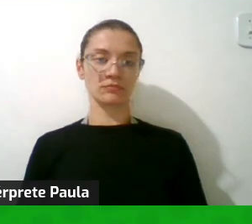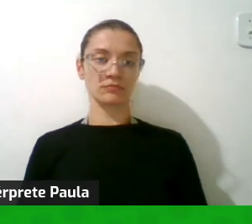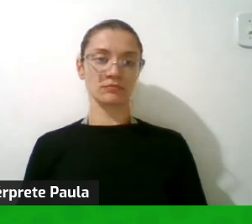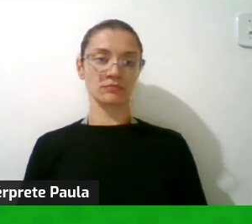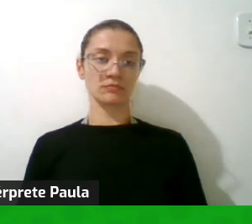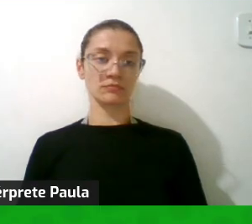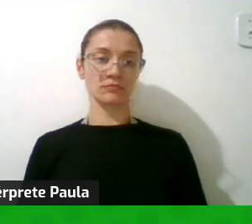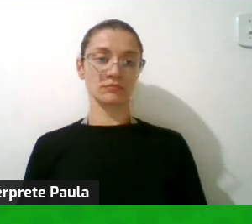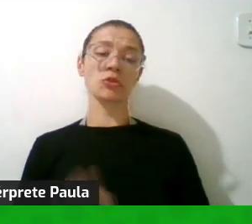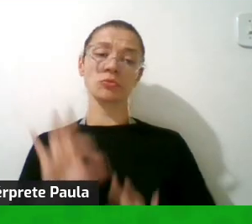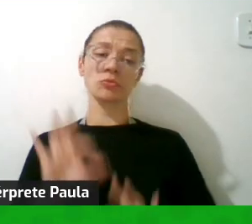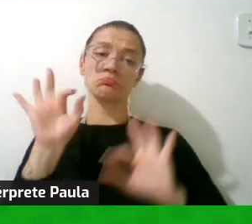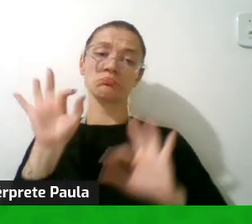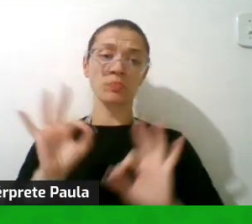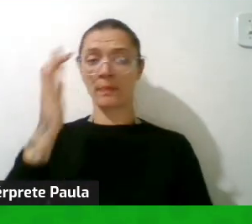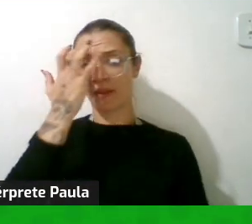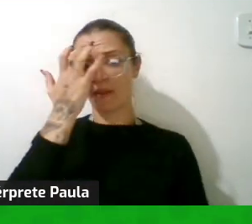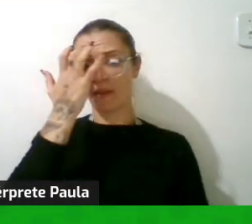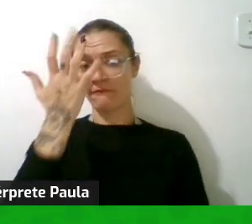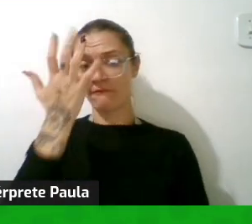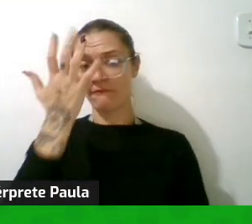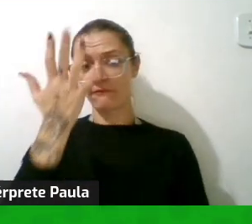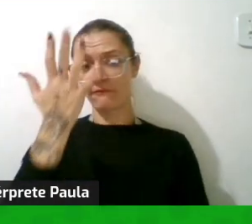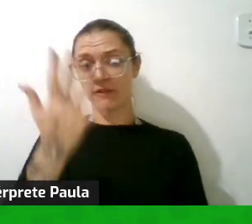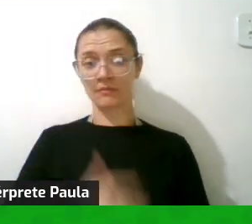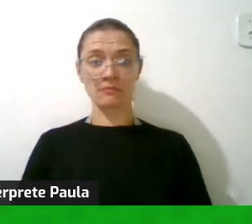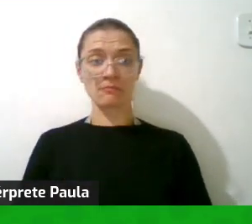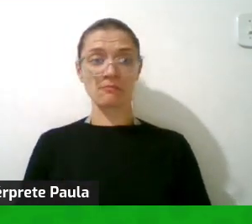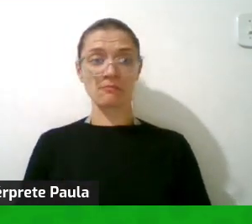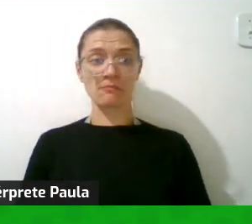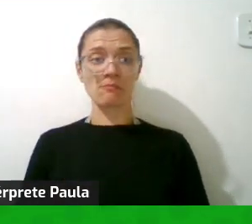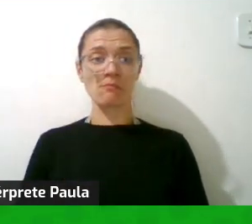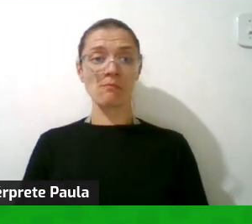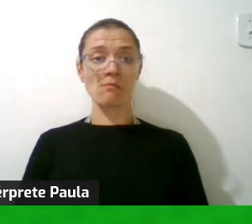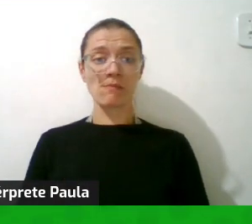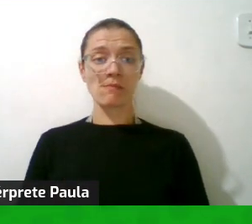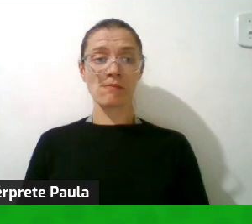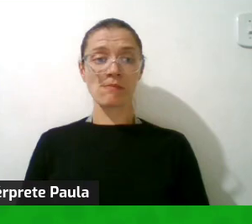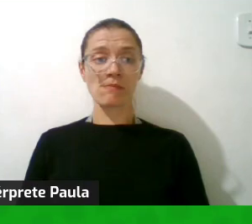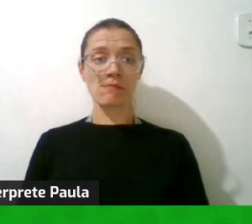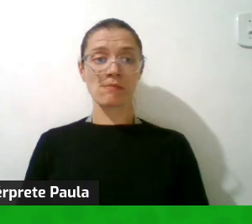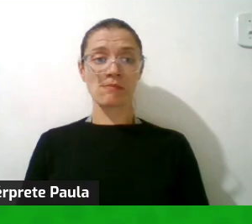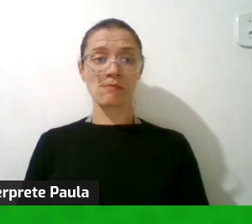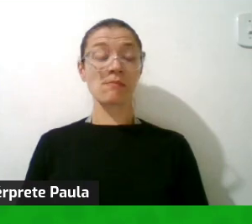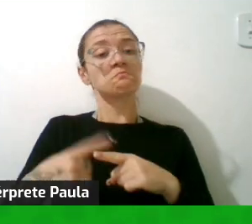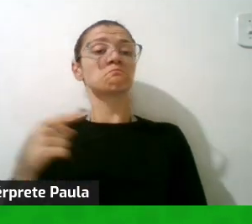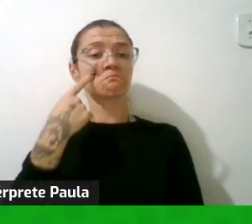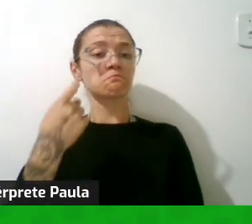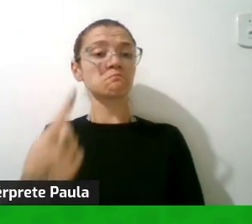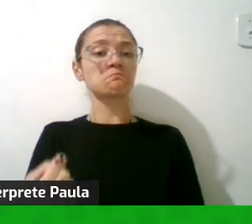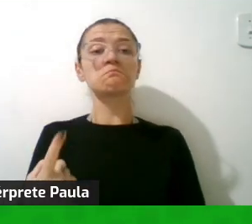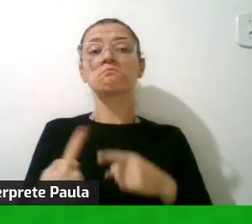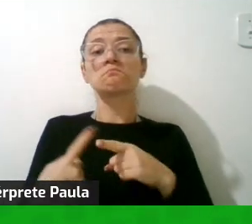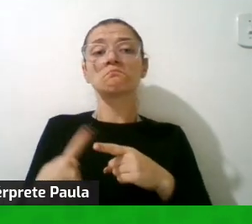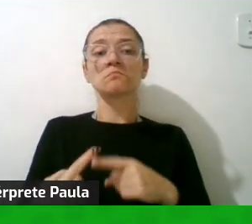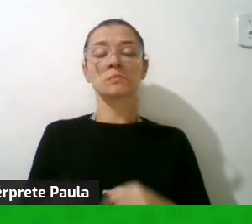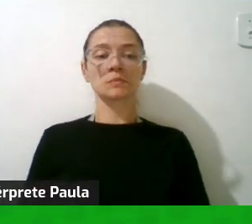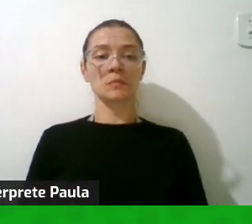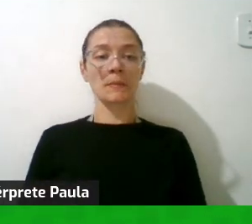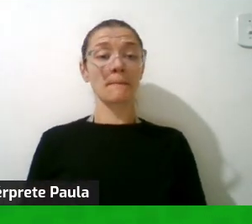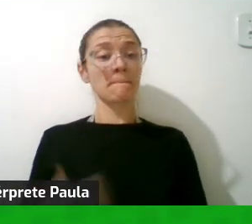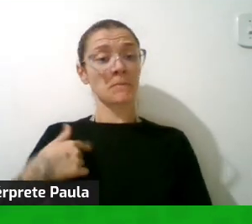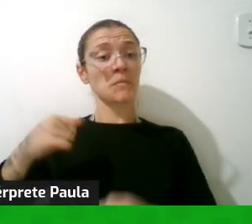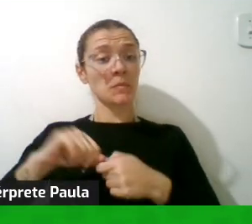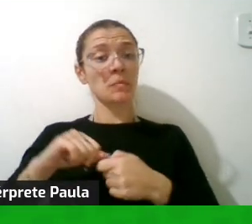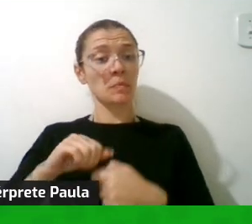eu posso arrastar. Por que que isso é interessante? E uma coisa que eu faço na minha. Normalmente eu deixo do lado do dashboard o mês